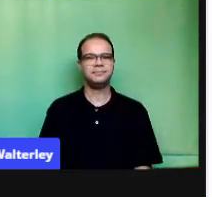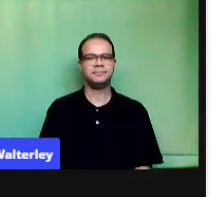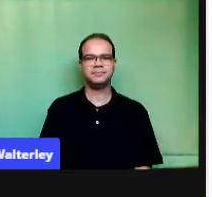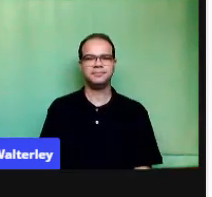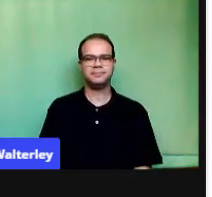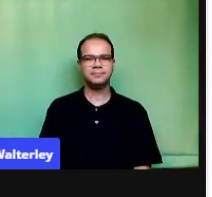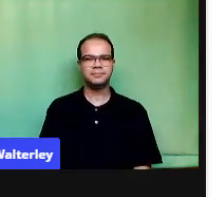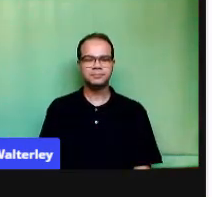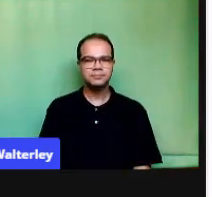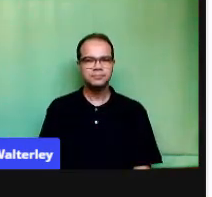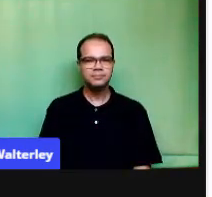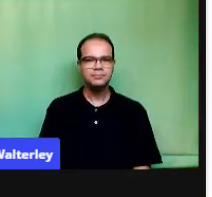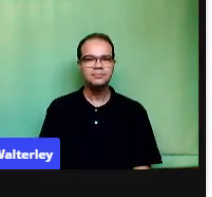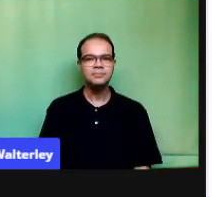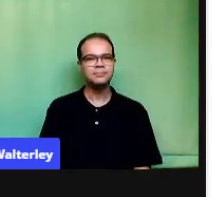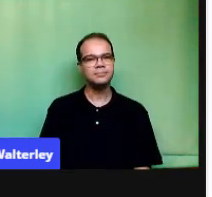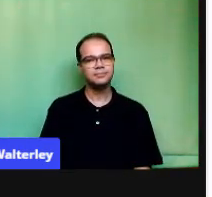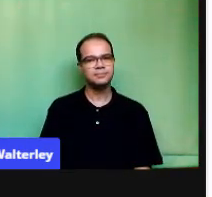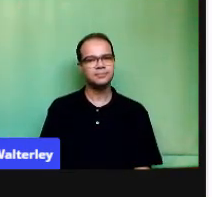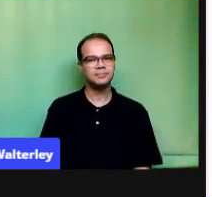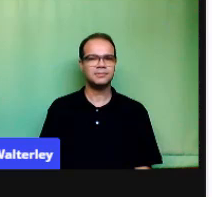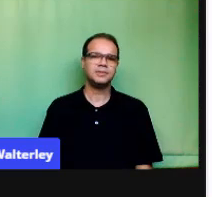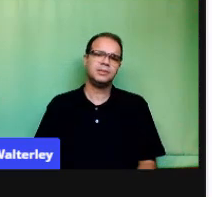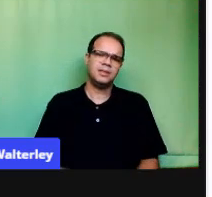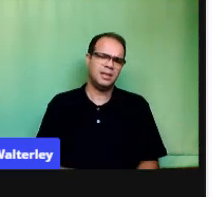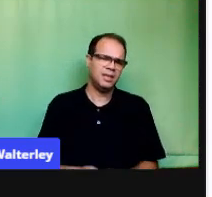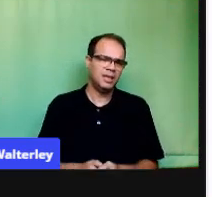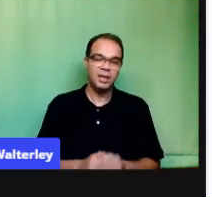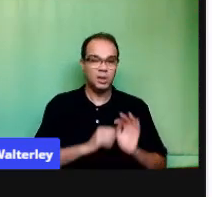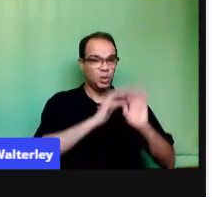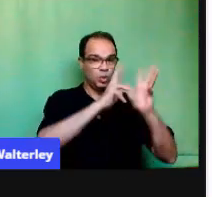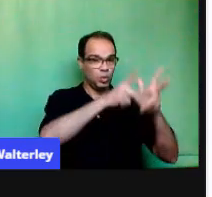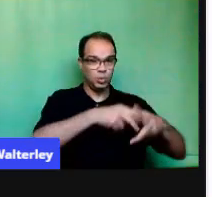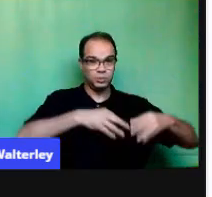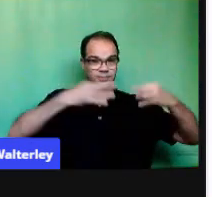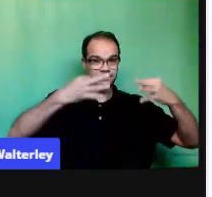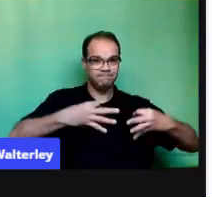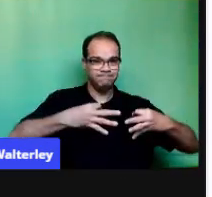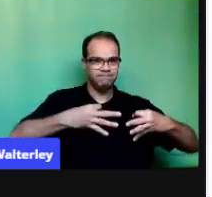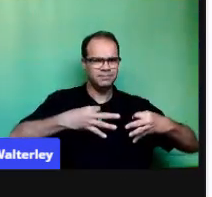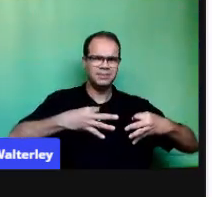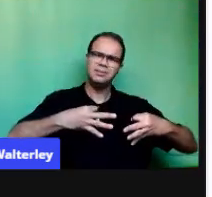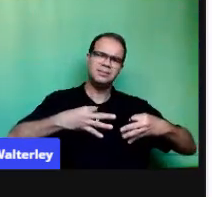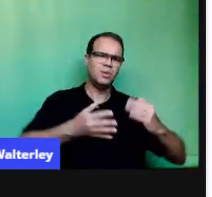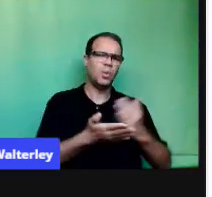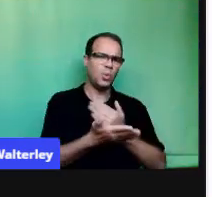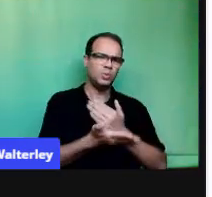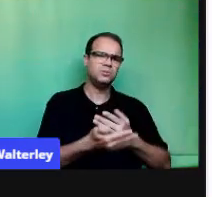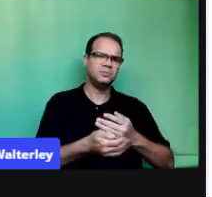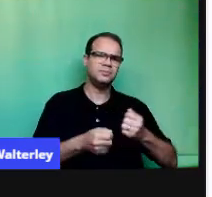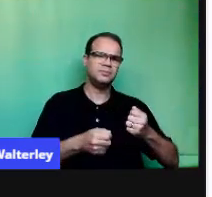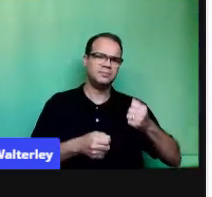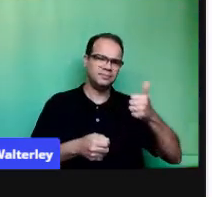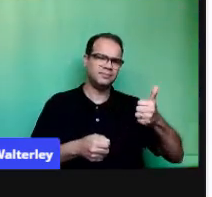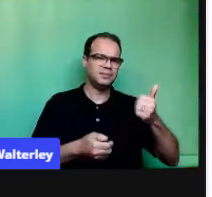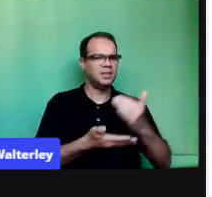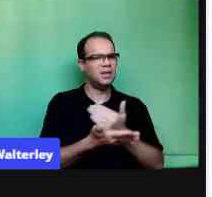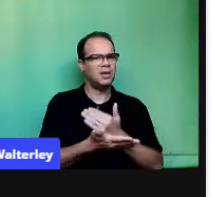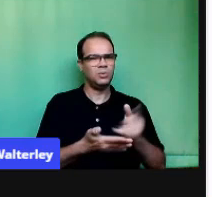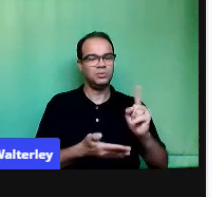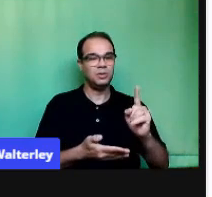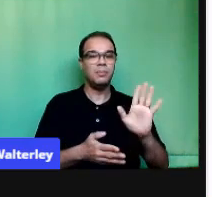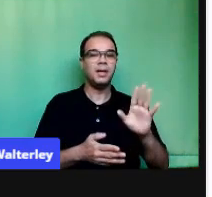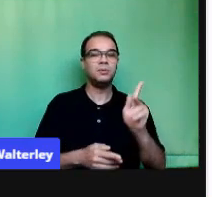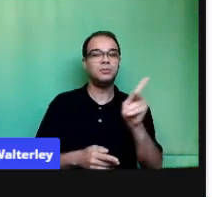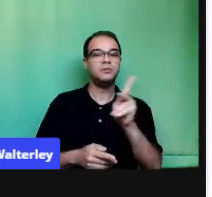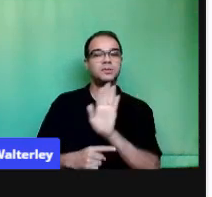resposta correta, né? Claro que nem todos os alunos vão acertar, mas ao final o professor novamente entra no jogo, né? E